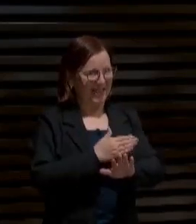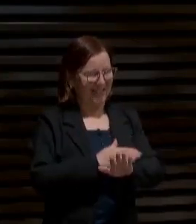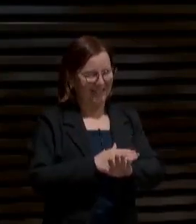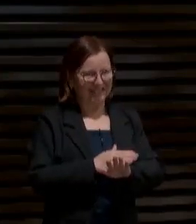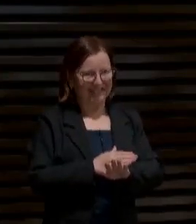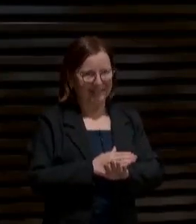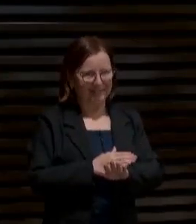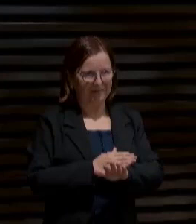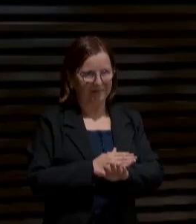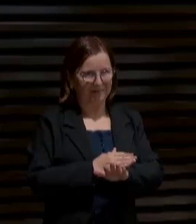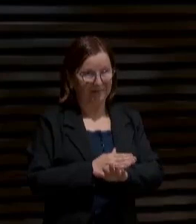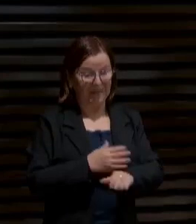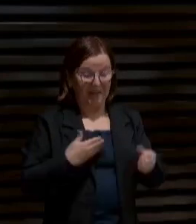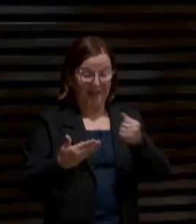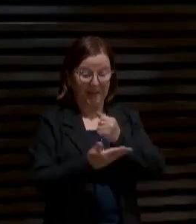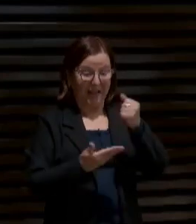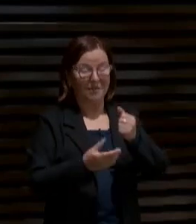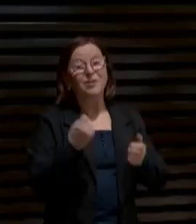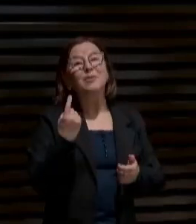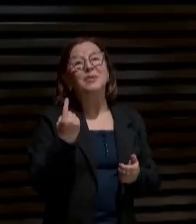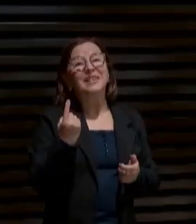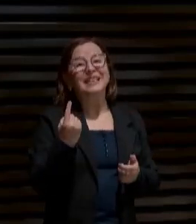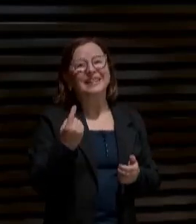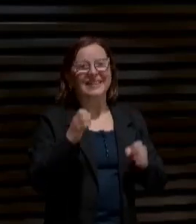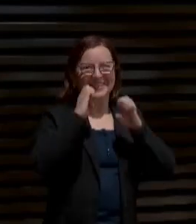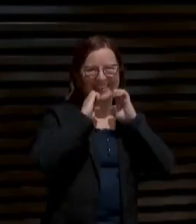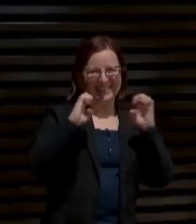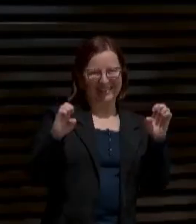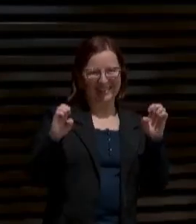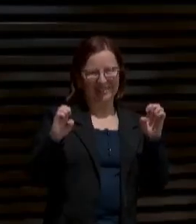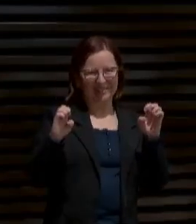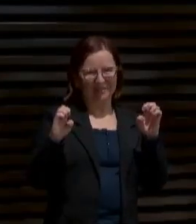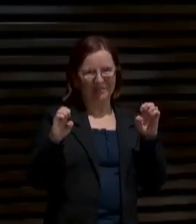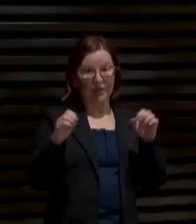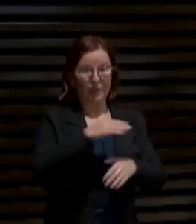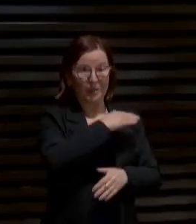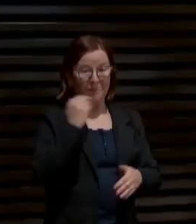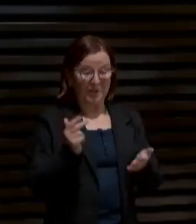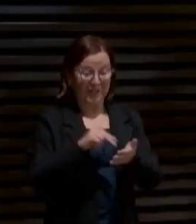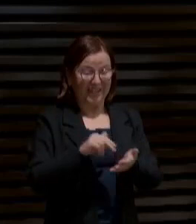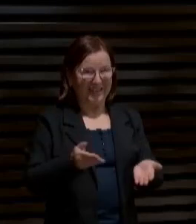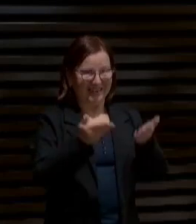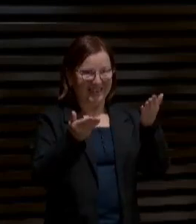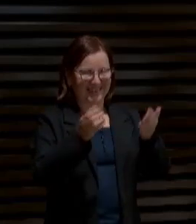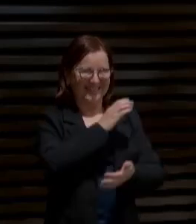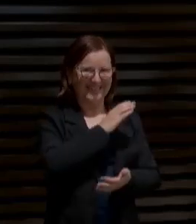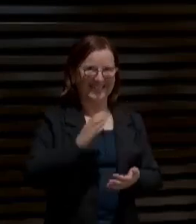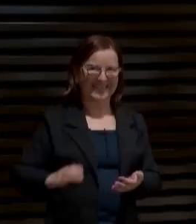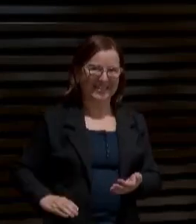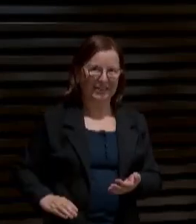sob fundamento único o evangelho morte e ressurreição de Cristo